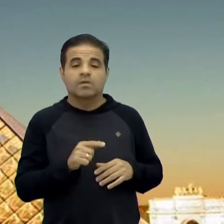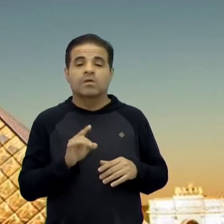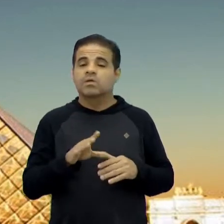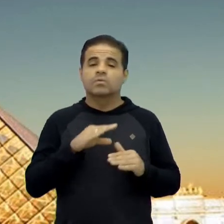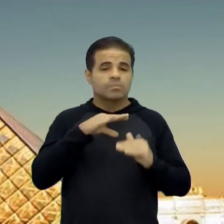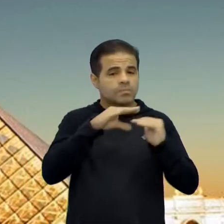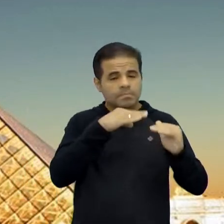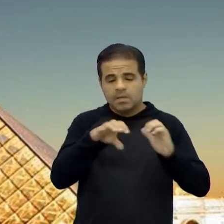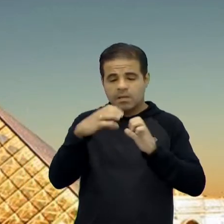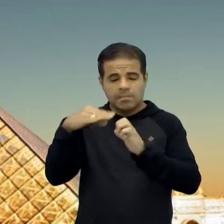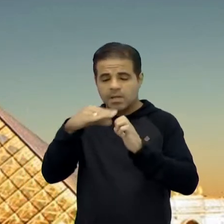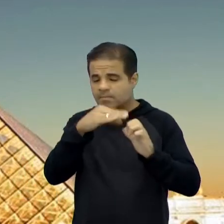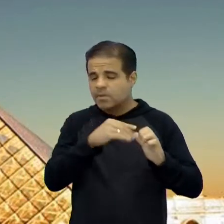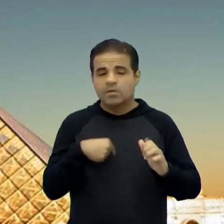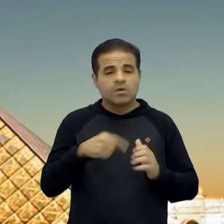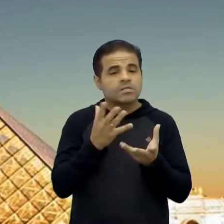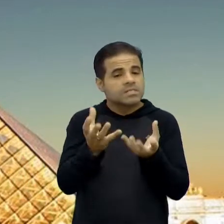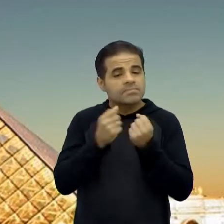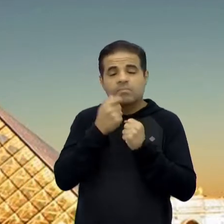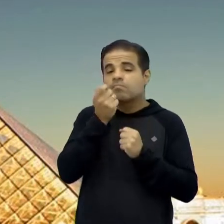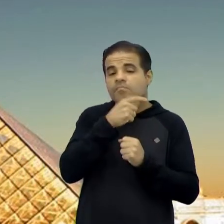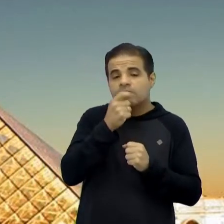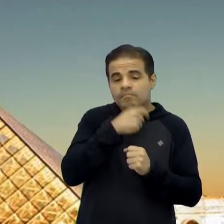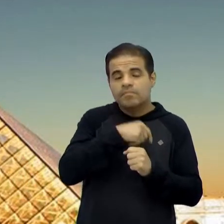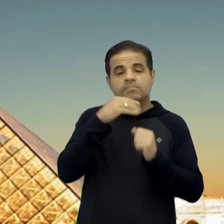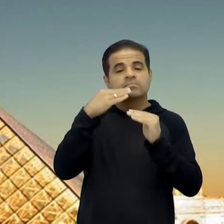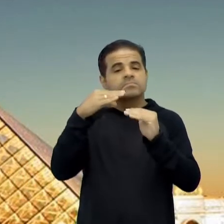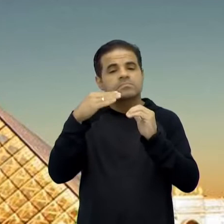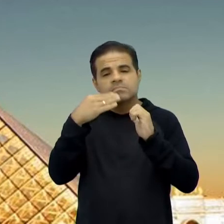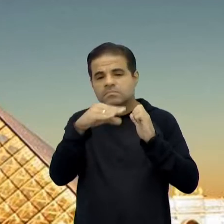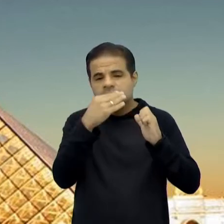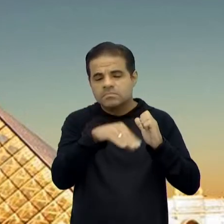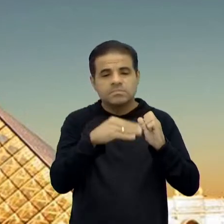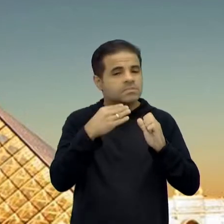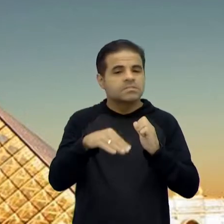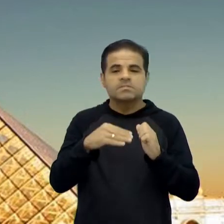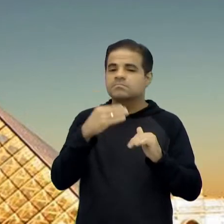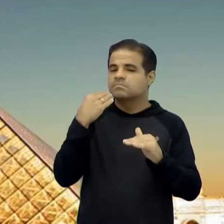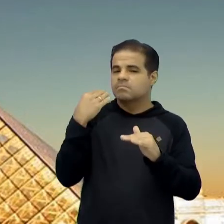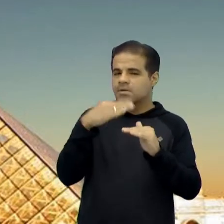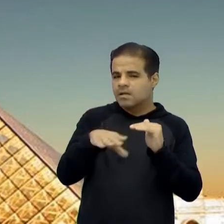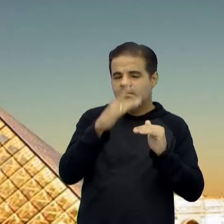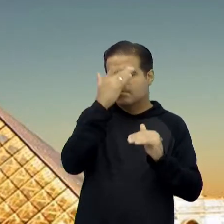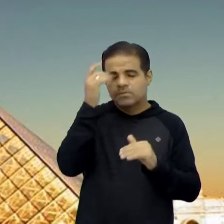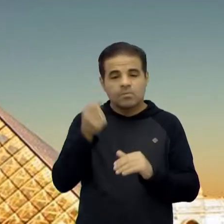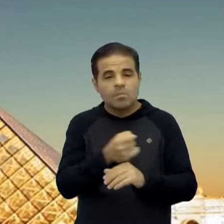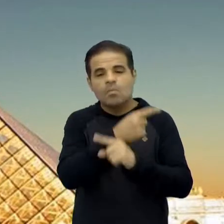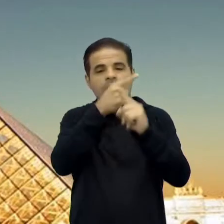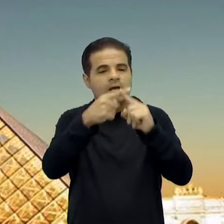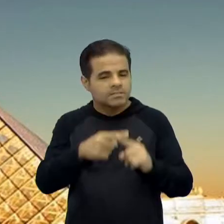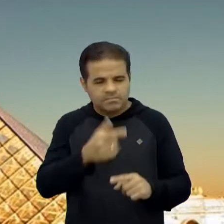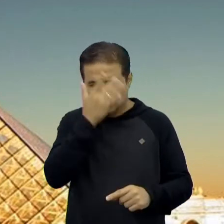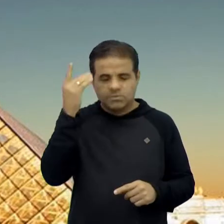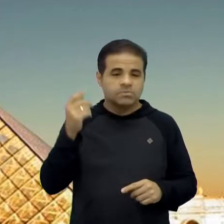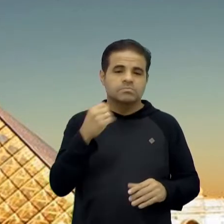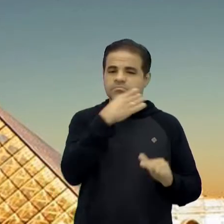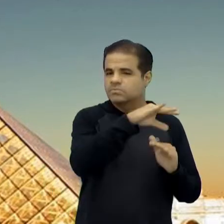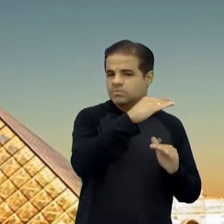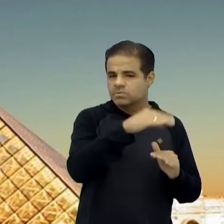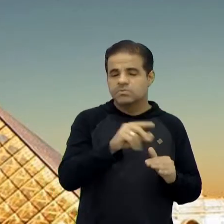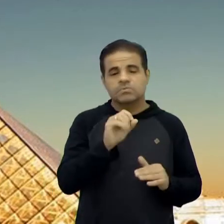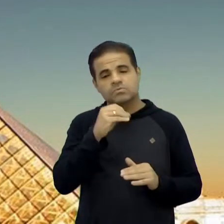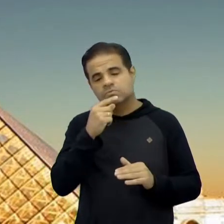por e-mail, a gente recebia as piadas nos e-mails, era corrija, mande esta mensagem para não sei quantas pessoas, ou